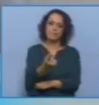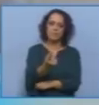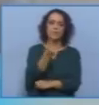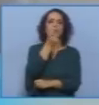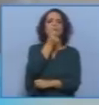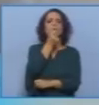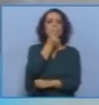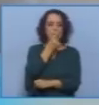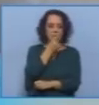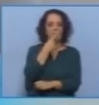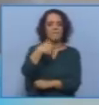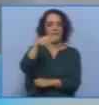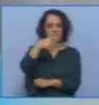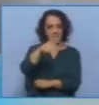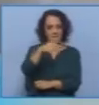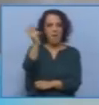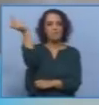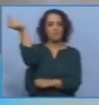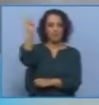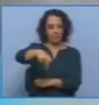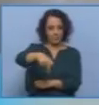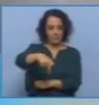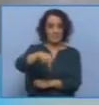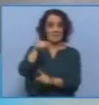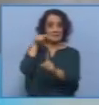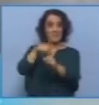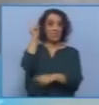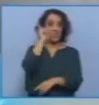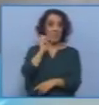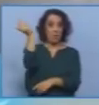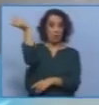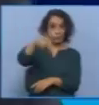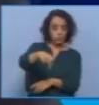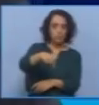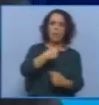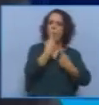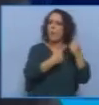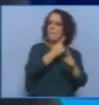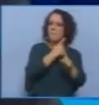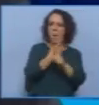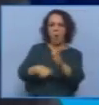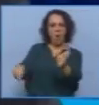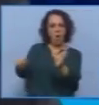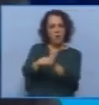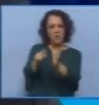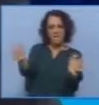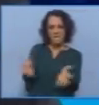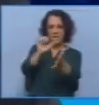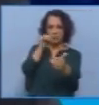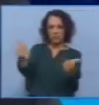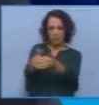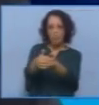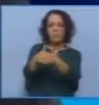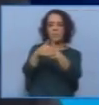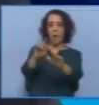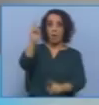dia na sua glória. Nesse dia, mesmo aqueles que lhe fizeram mal terão essa